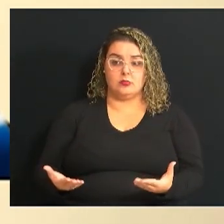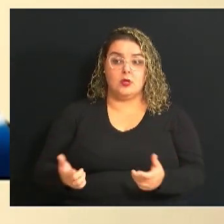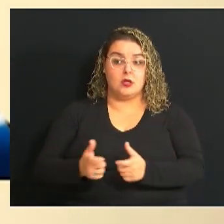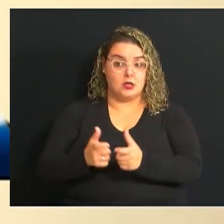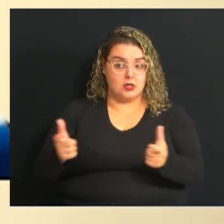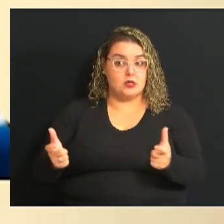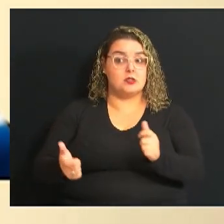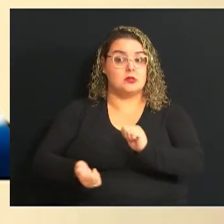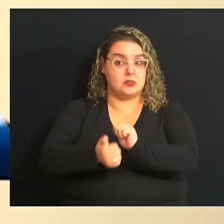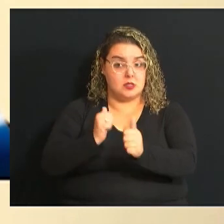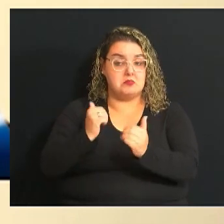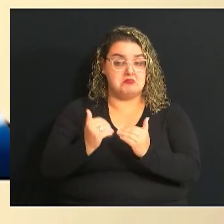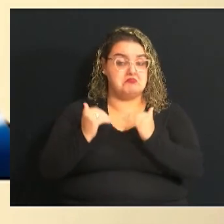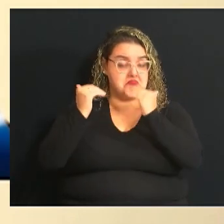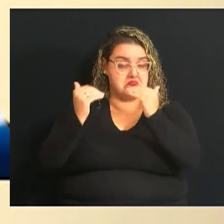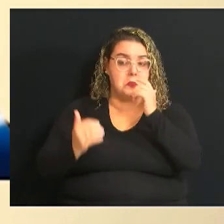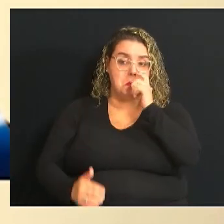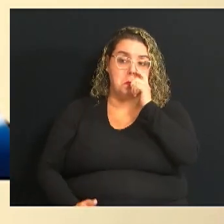Cirilo.